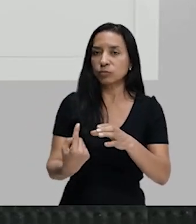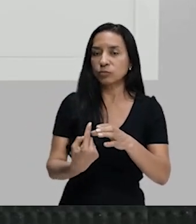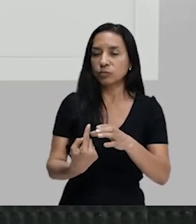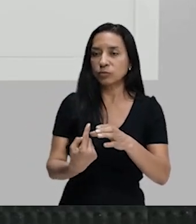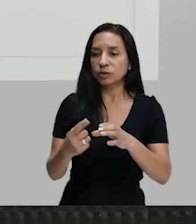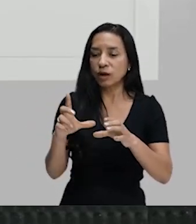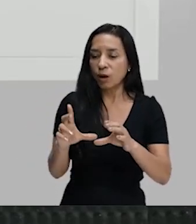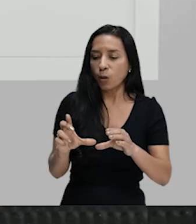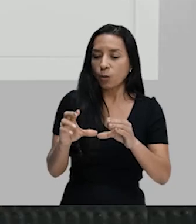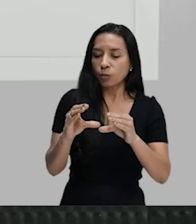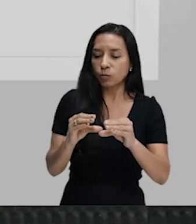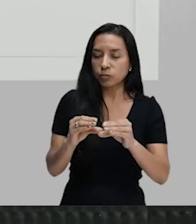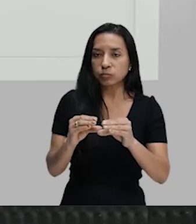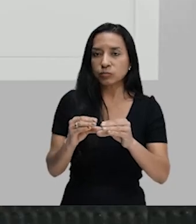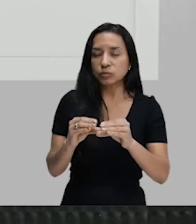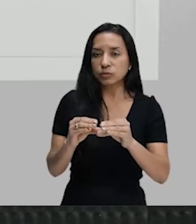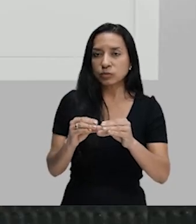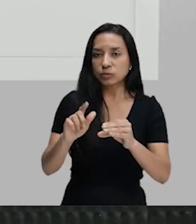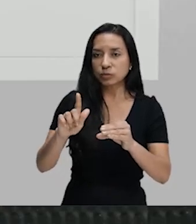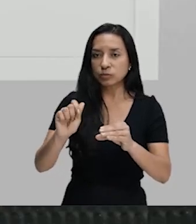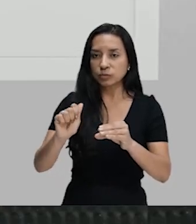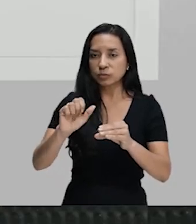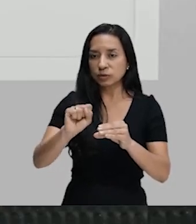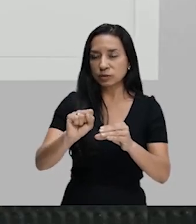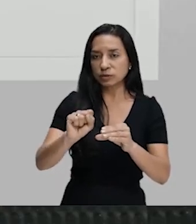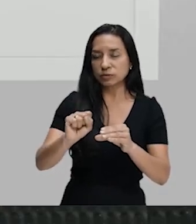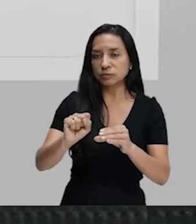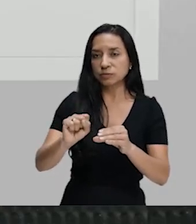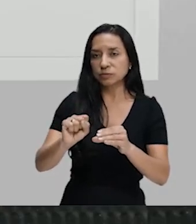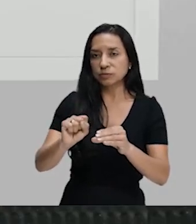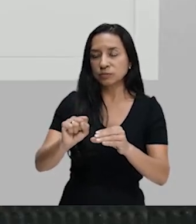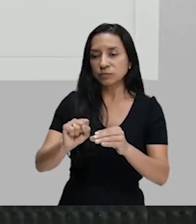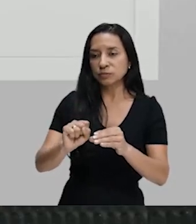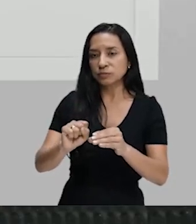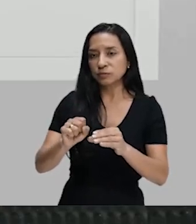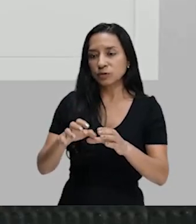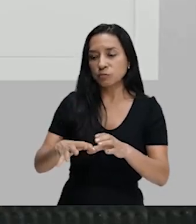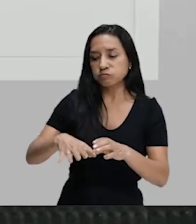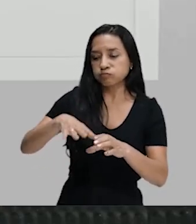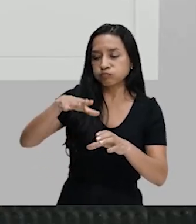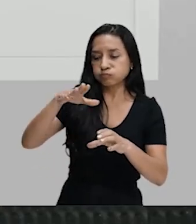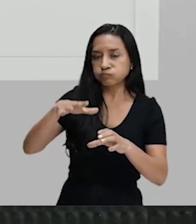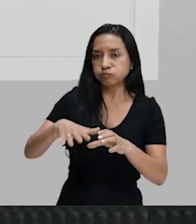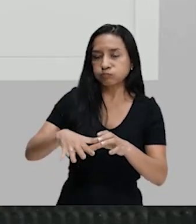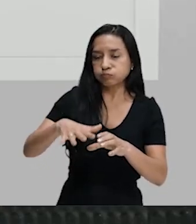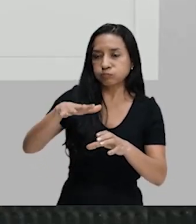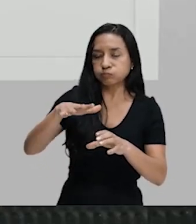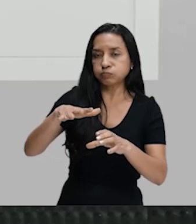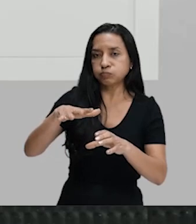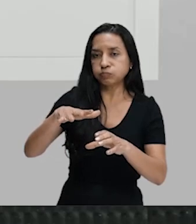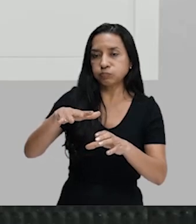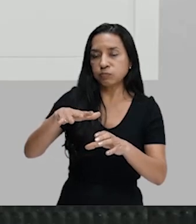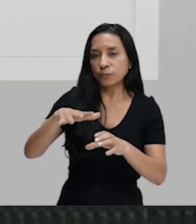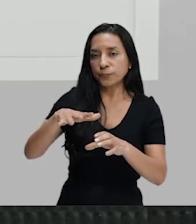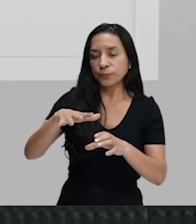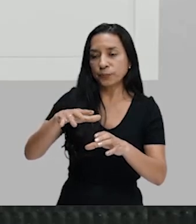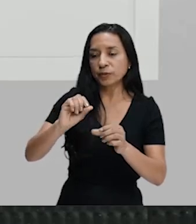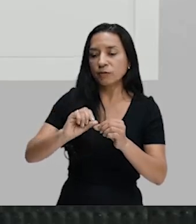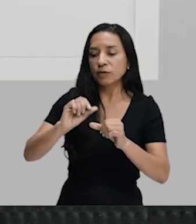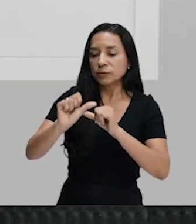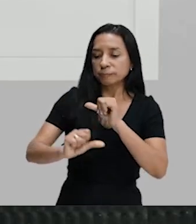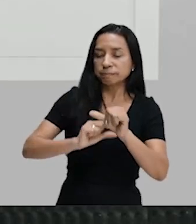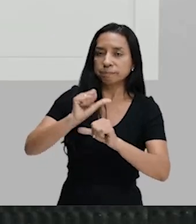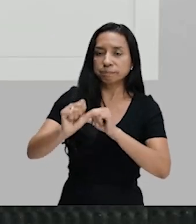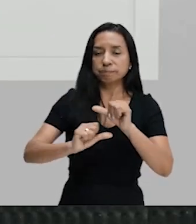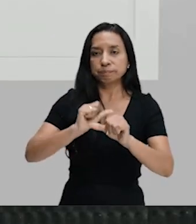comprimir o gás, né, o gás refrigerante que tem na geladeira ou que tem no aparelho de ar-condicionado, certo? Então ele faz esses processos, que